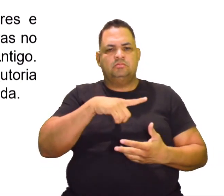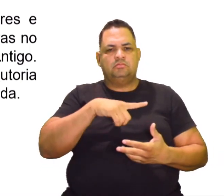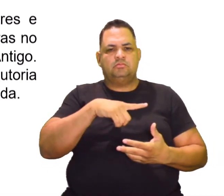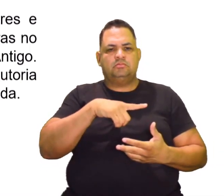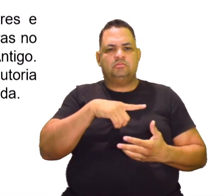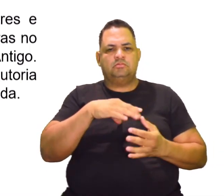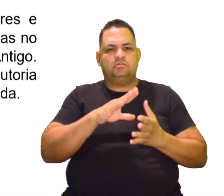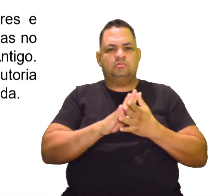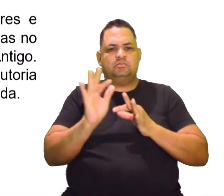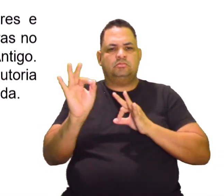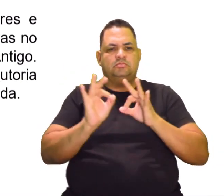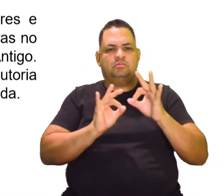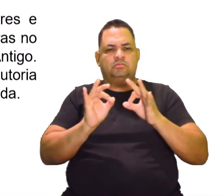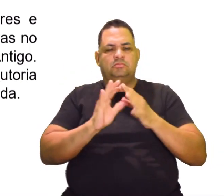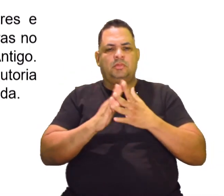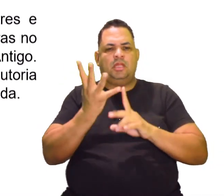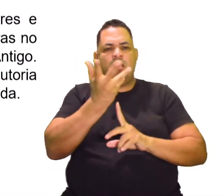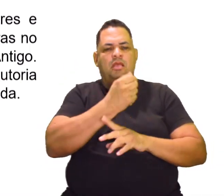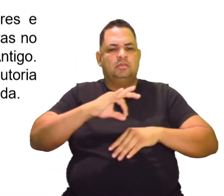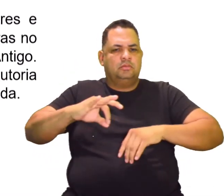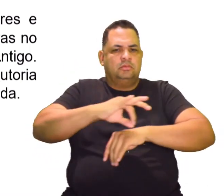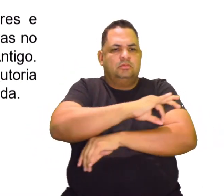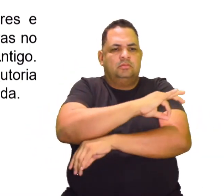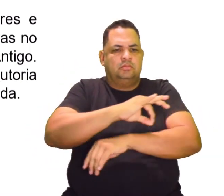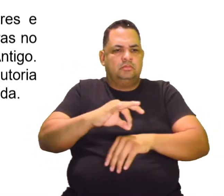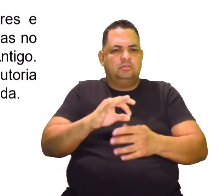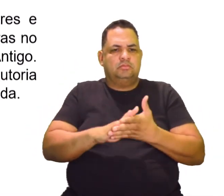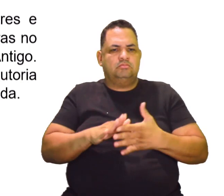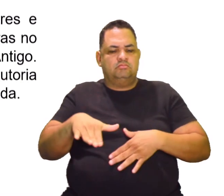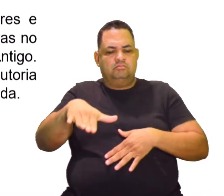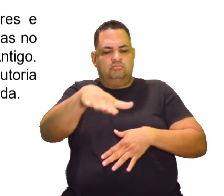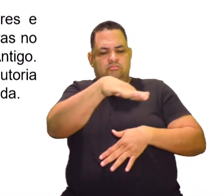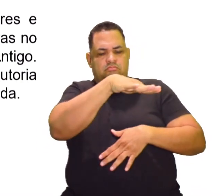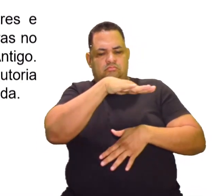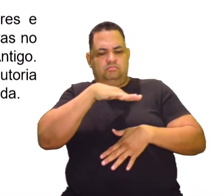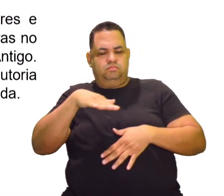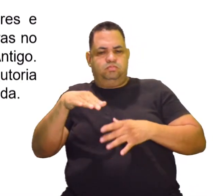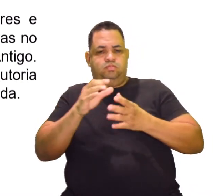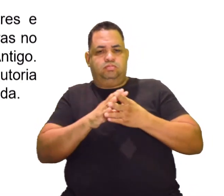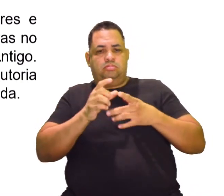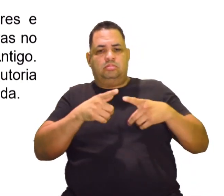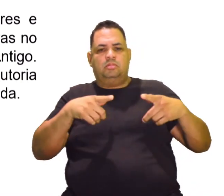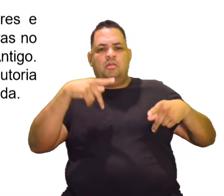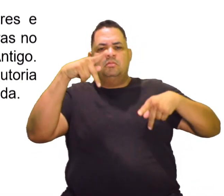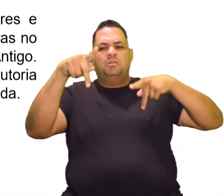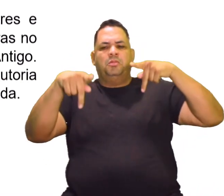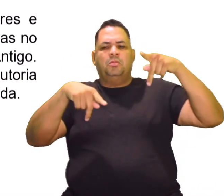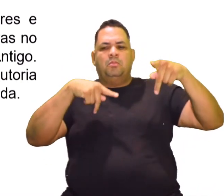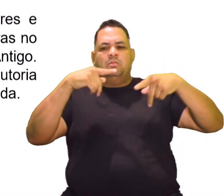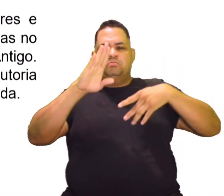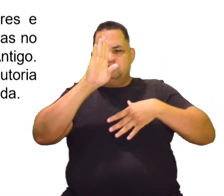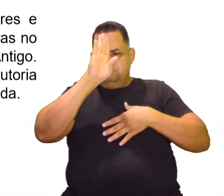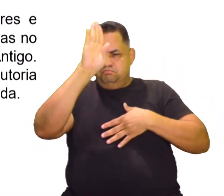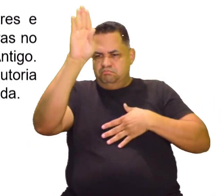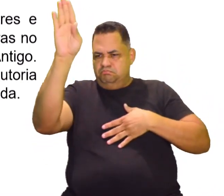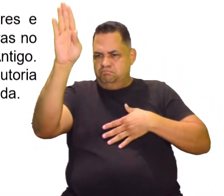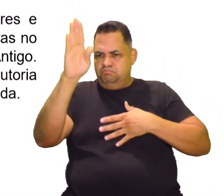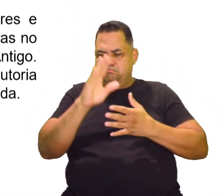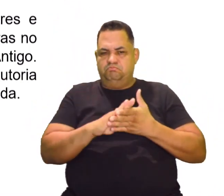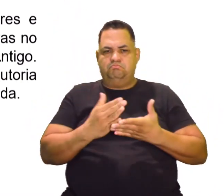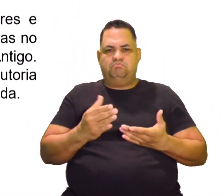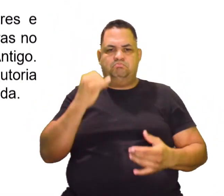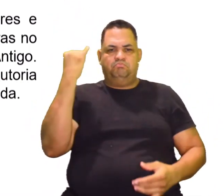tanto a arte, a arquitetura, compõem então um cenário de uma grande civilização. É claro que todas